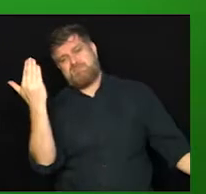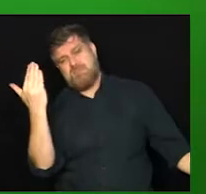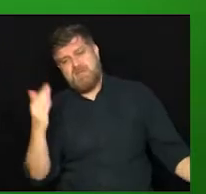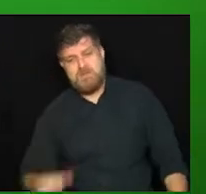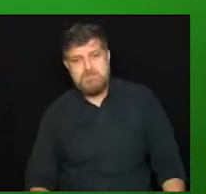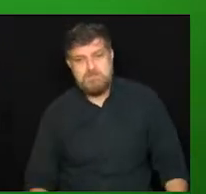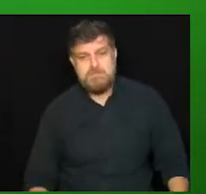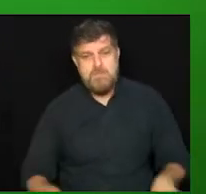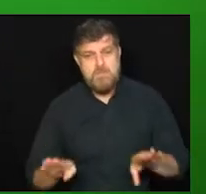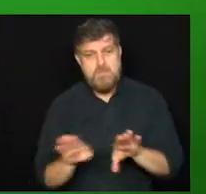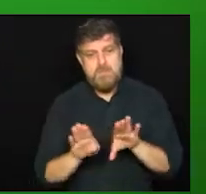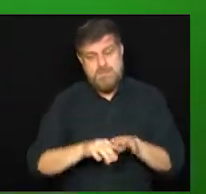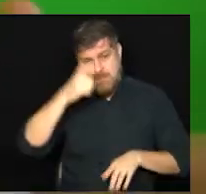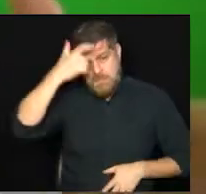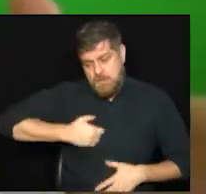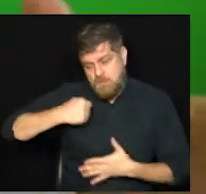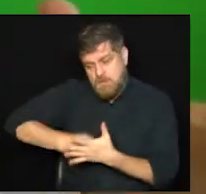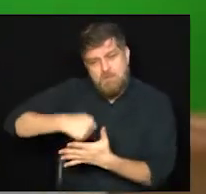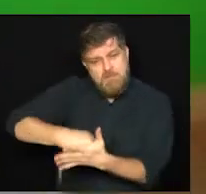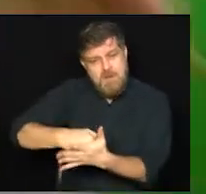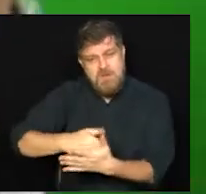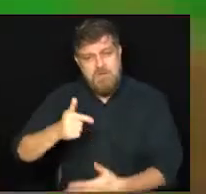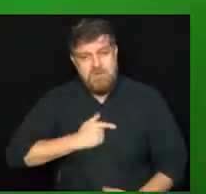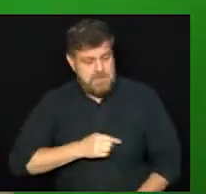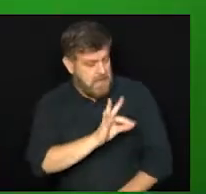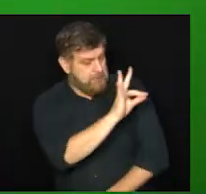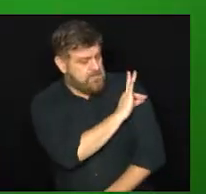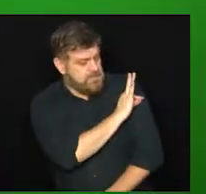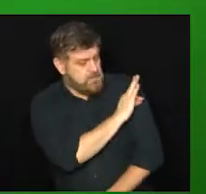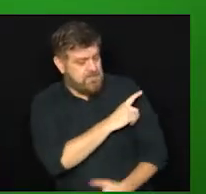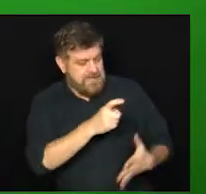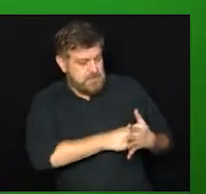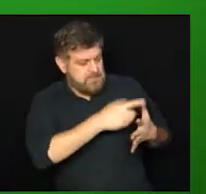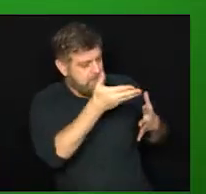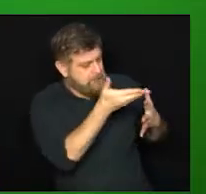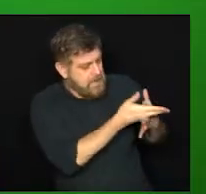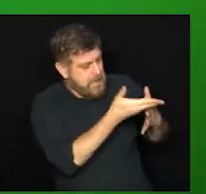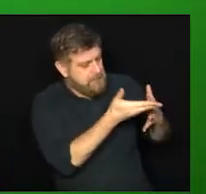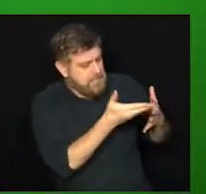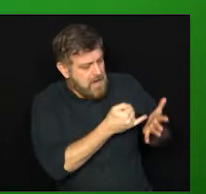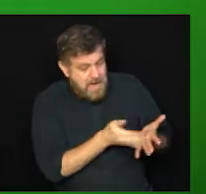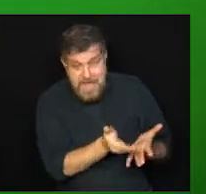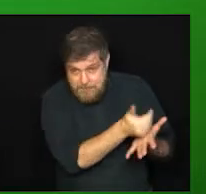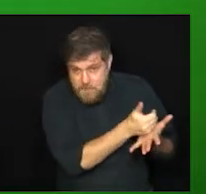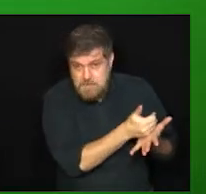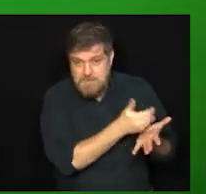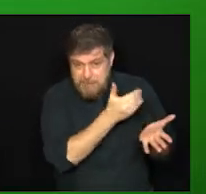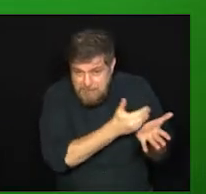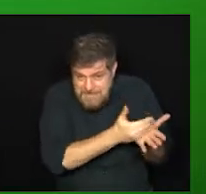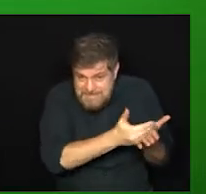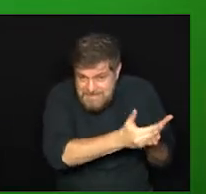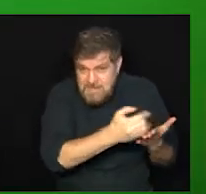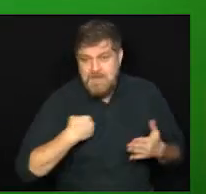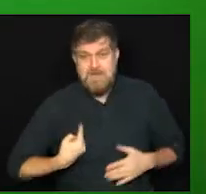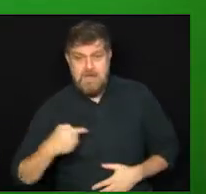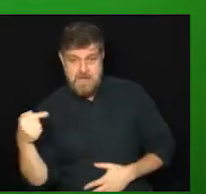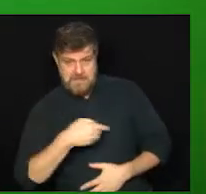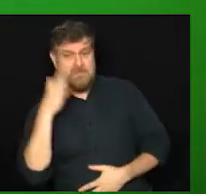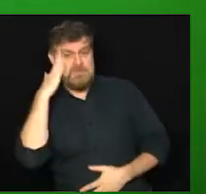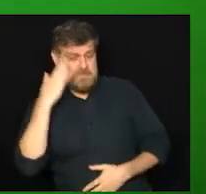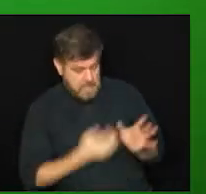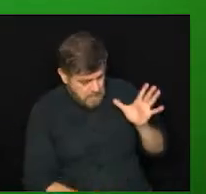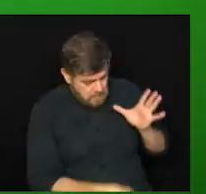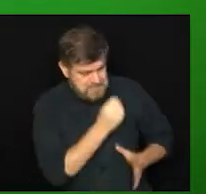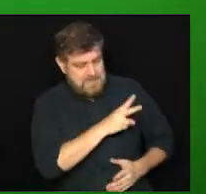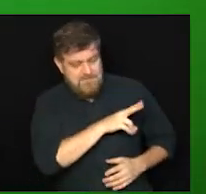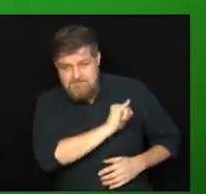Outro ponto que eu tenho defendido, assim que sair esse refis, porque quando eu falo do refis, eu tenho certeza que ele vai ocorrer.